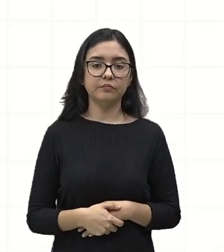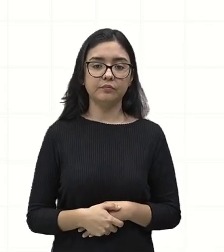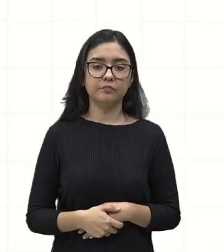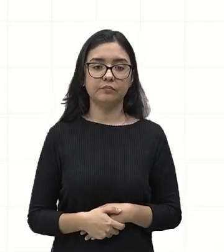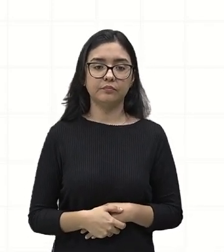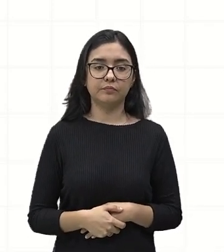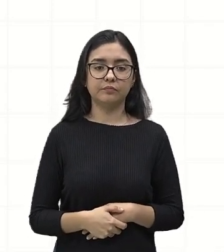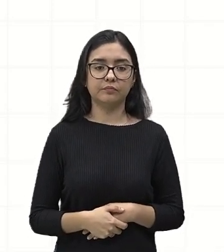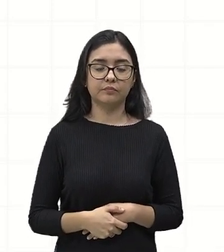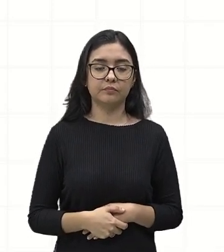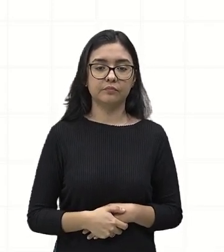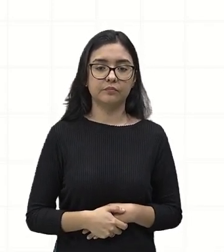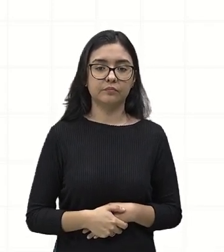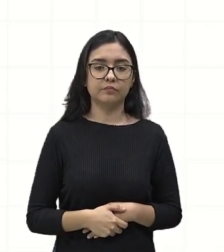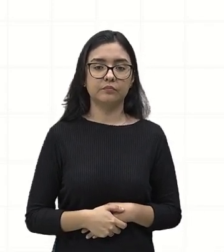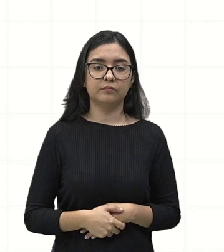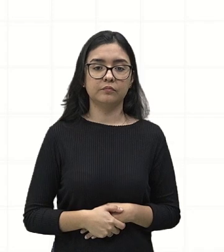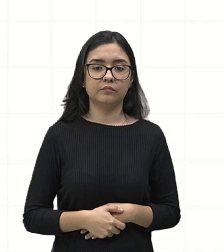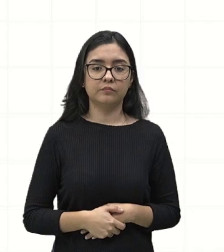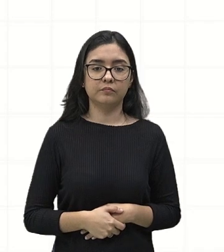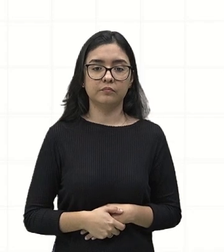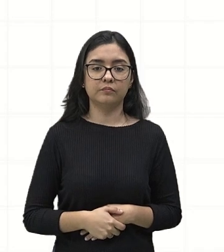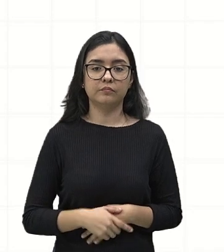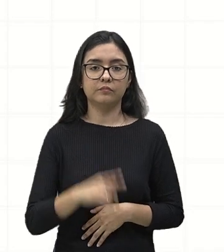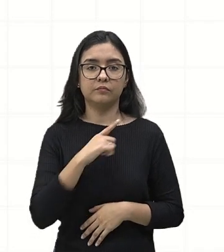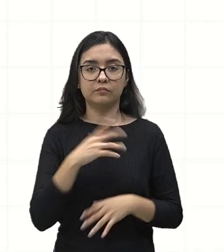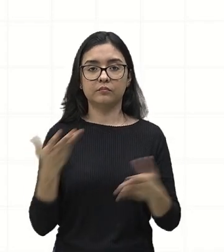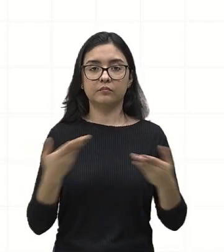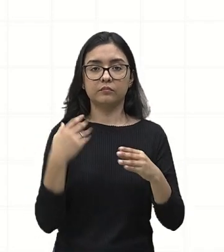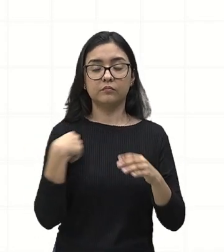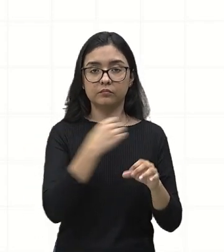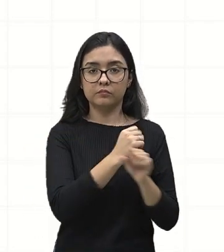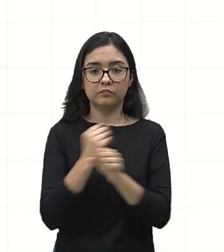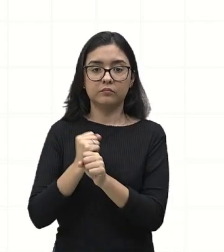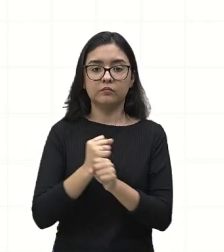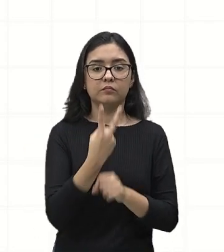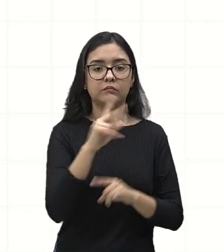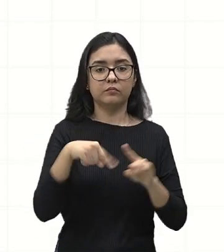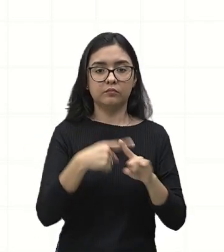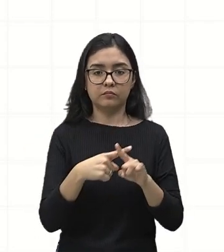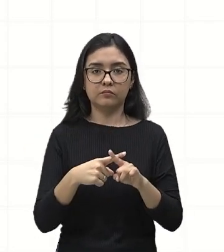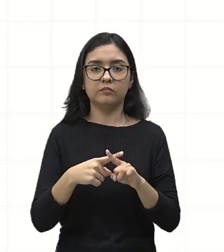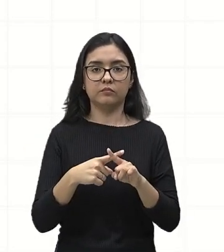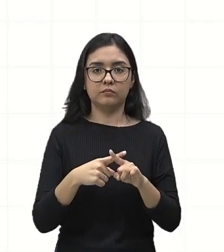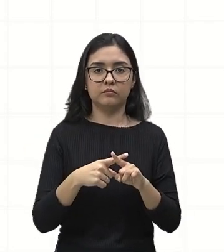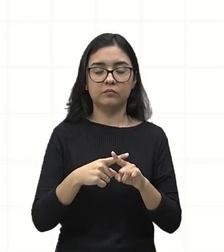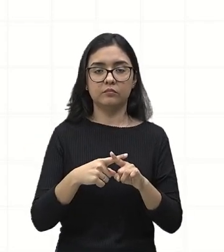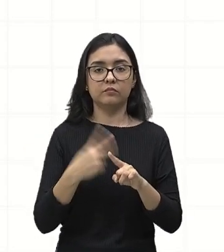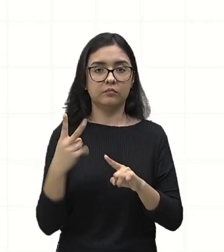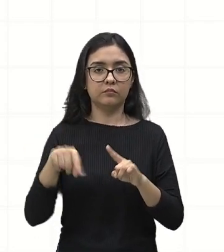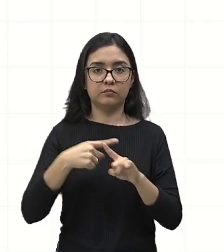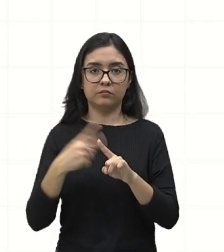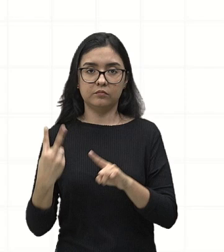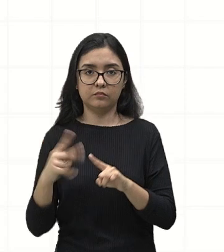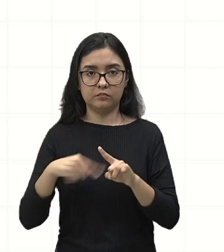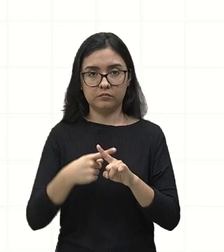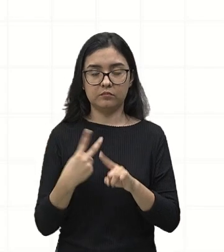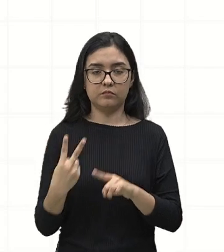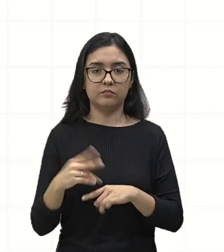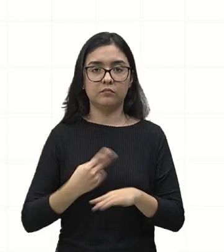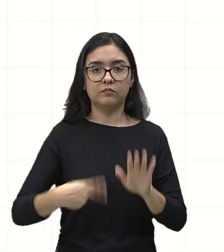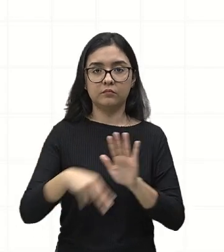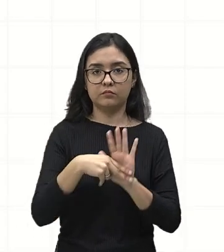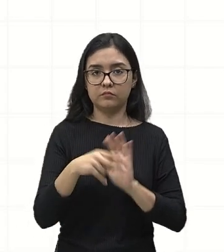Tá? 2 vezes 2, 4. 2 vezes 4, 8. 2 vezes 8, 16. 2 vezes 16,